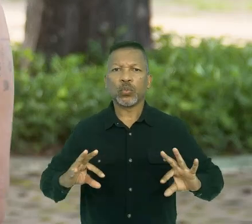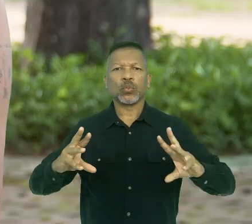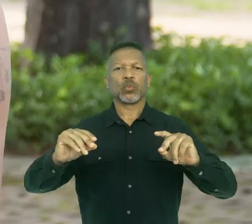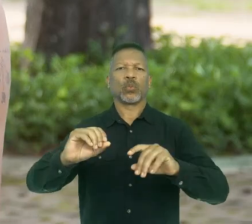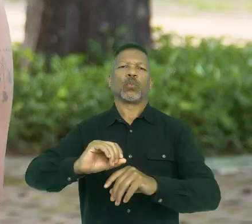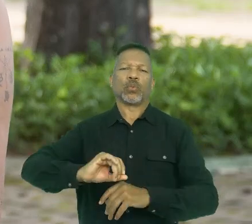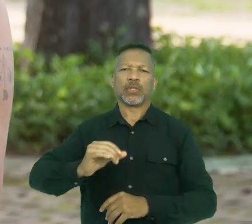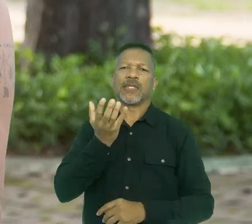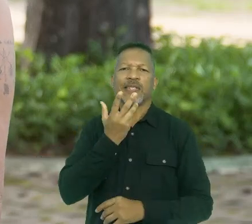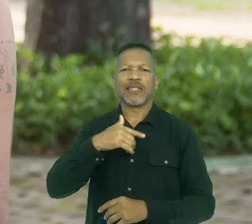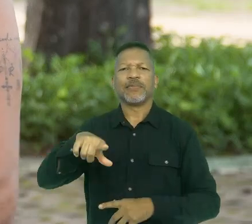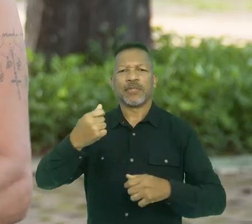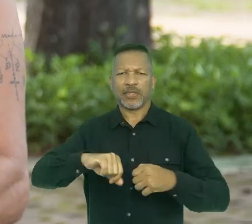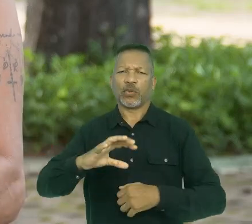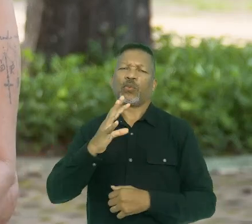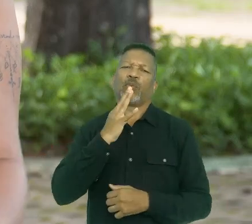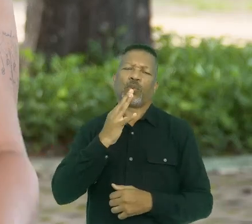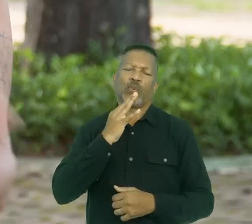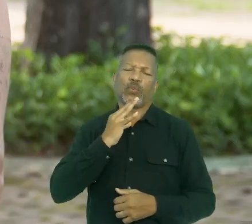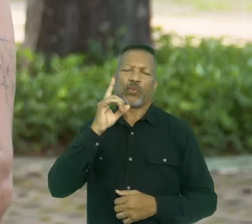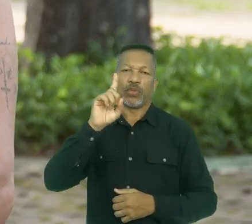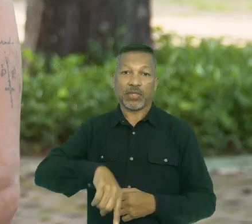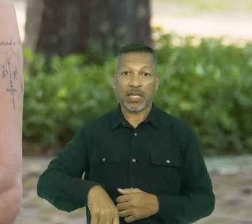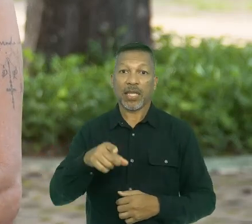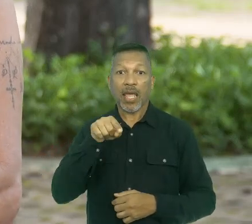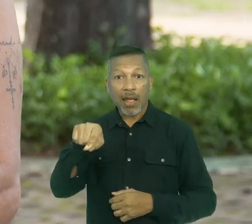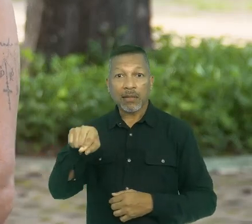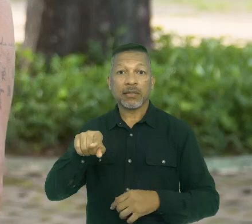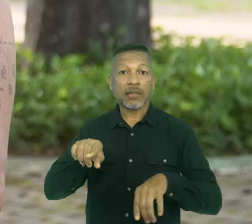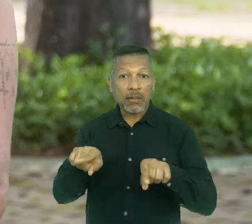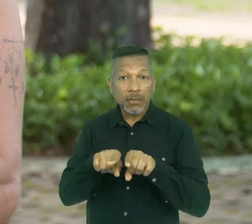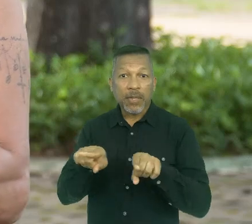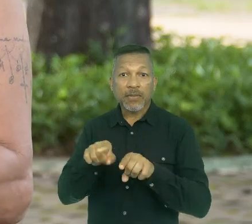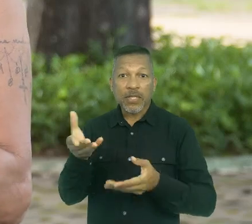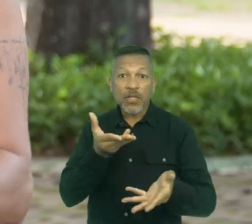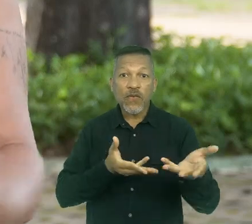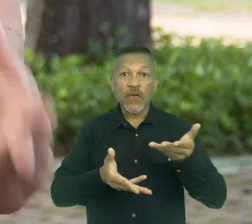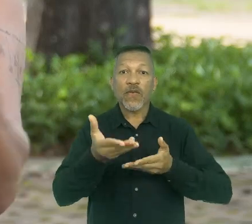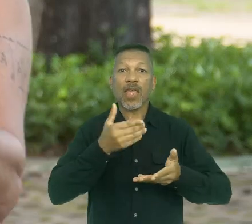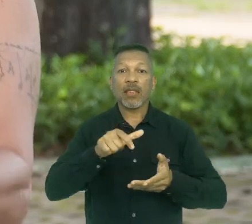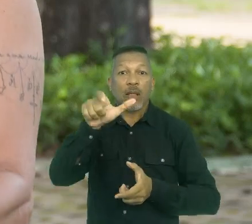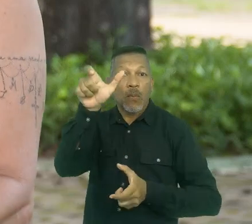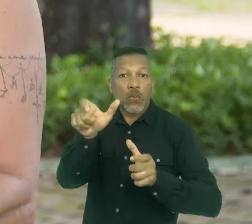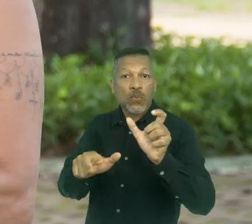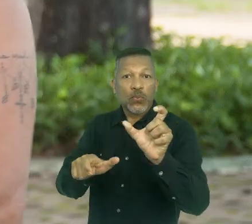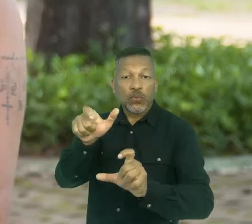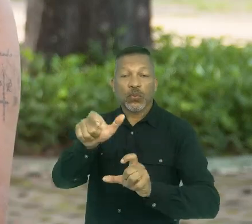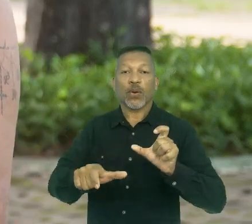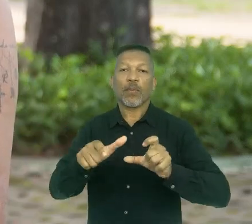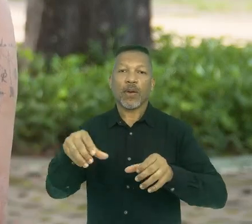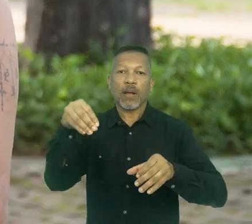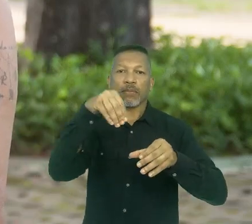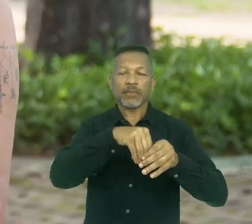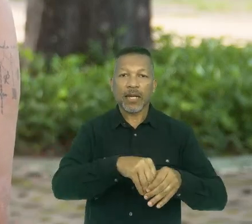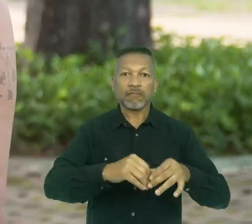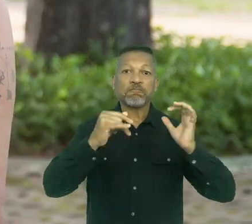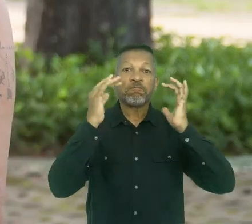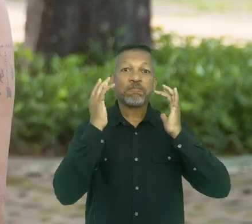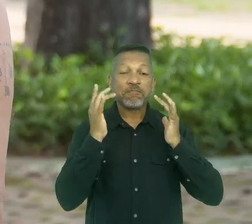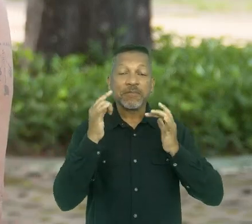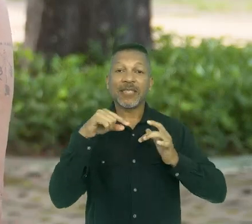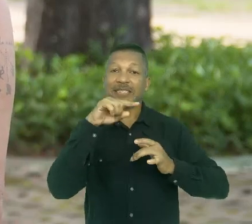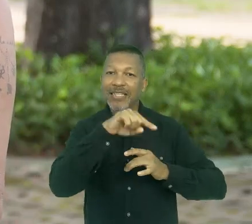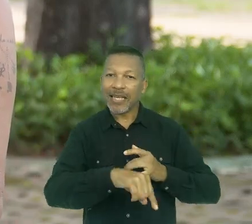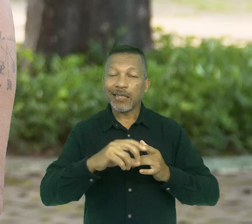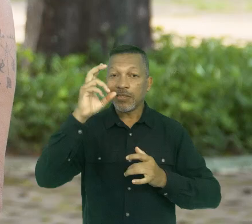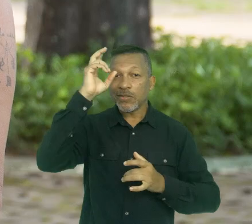as histórias clássicas, e eu faço com que elas se envolvam na história também. Elas são os personagens, eu coloco elas em cena para ajudar na